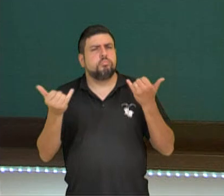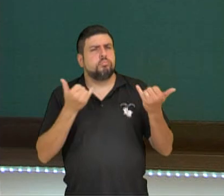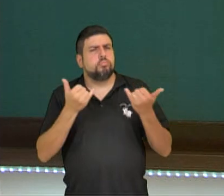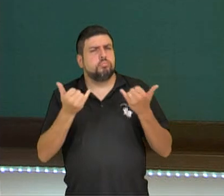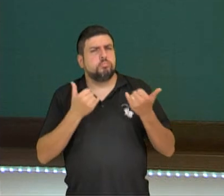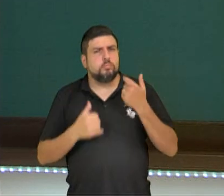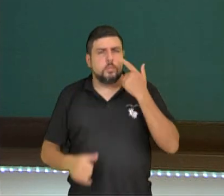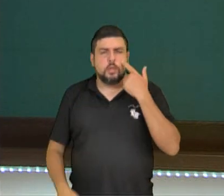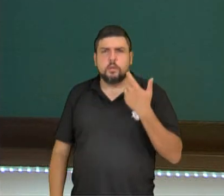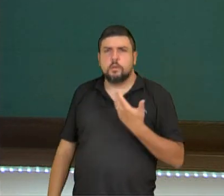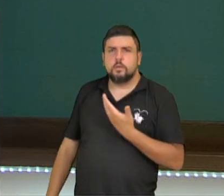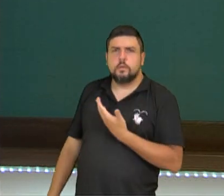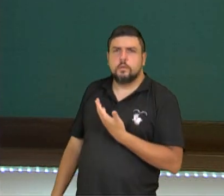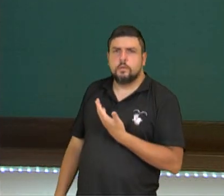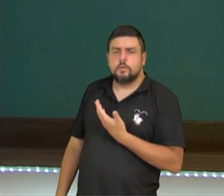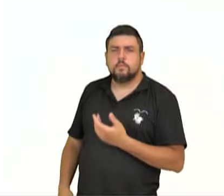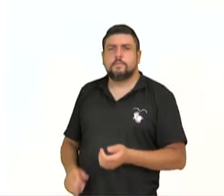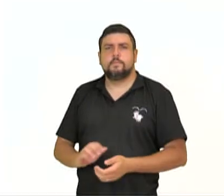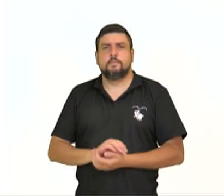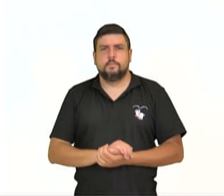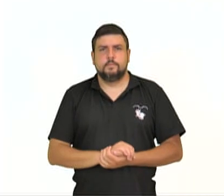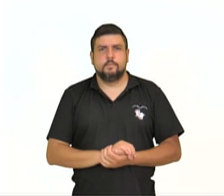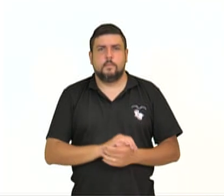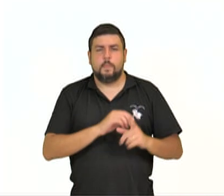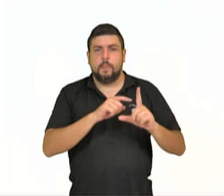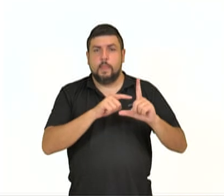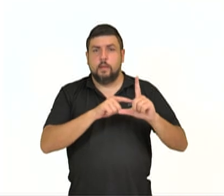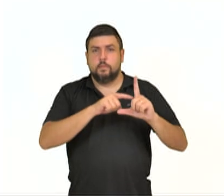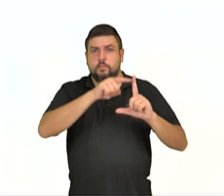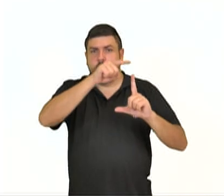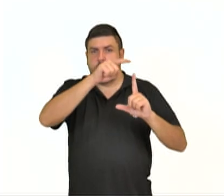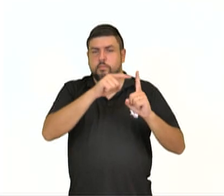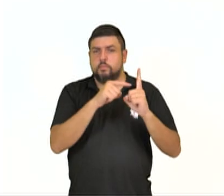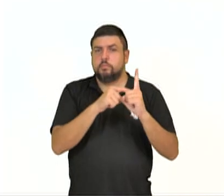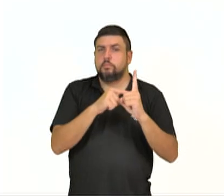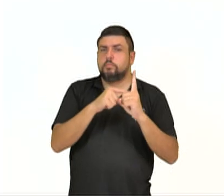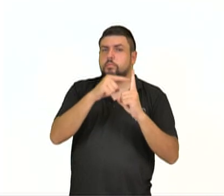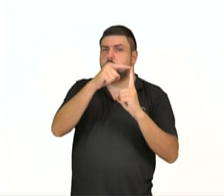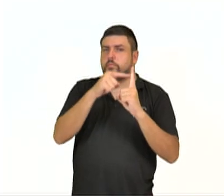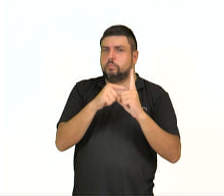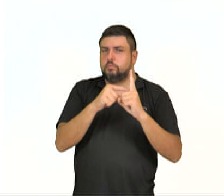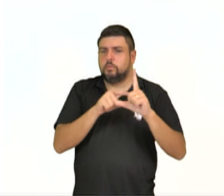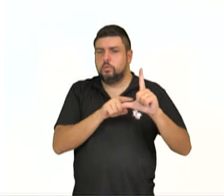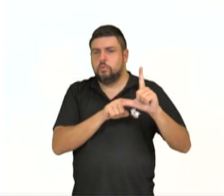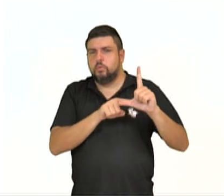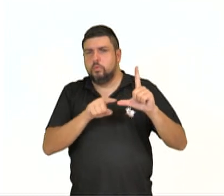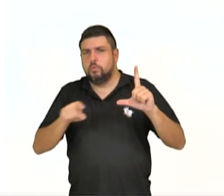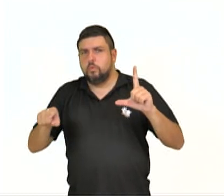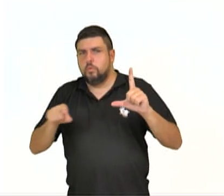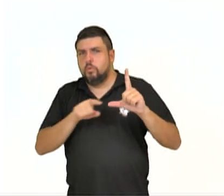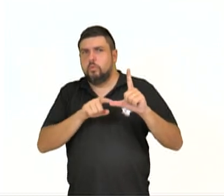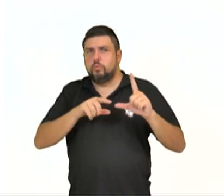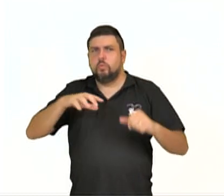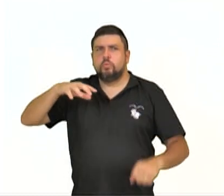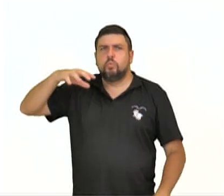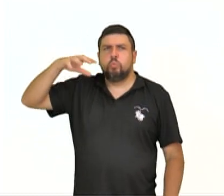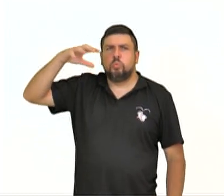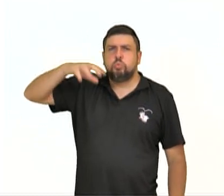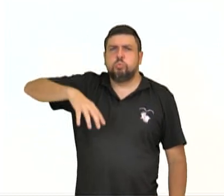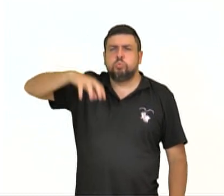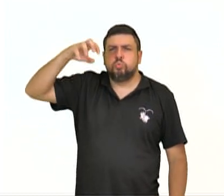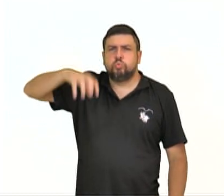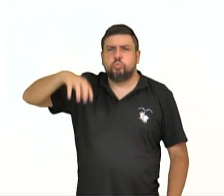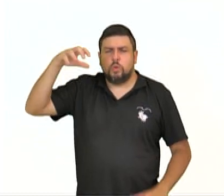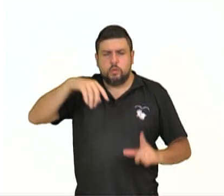contidas nele? A temperatura e a pluviosidade, ou seja, quantidade